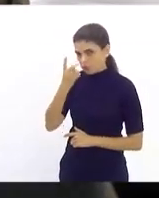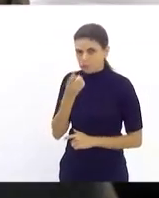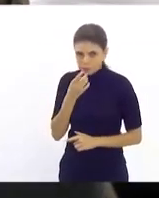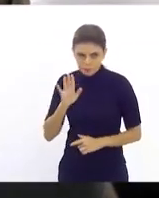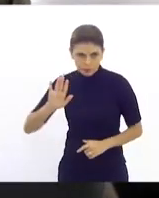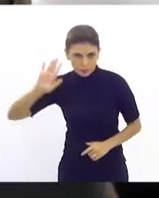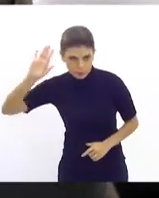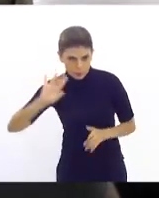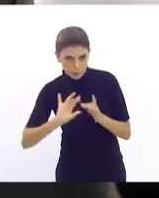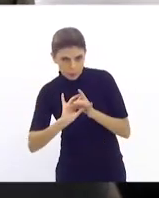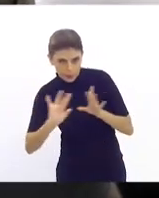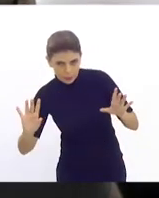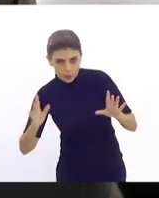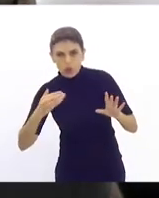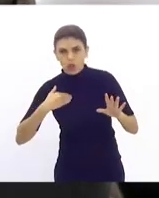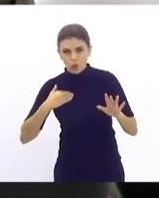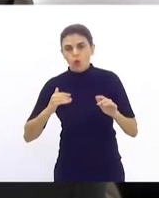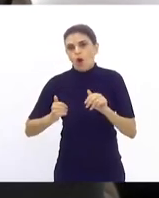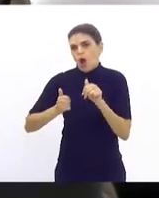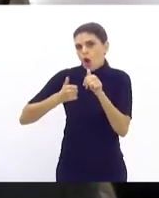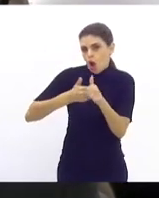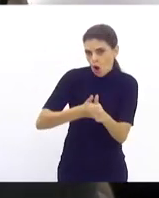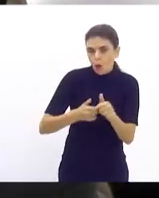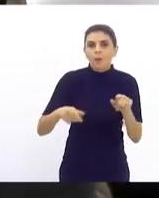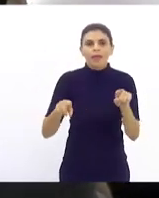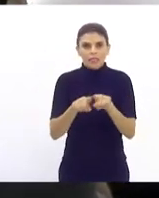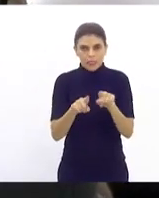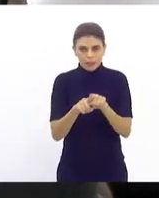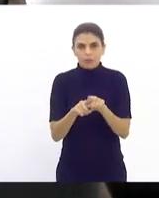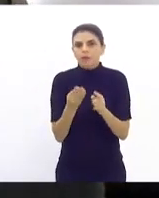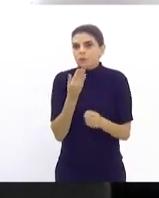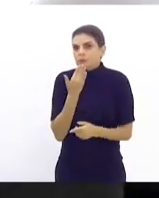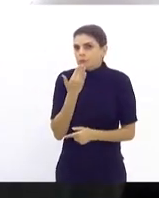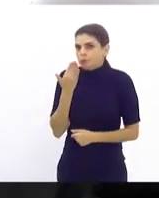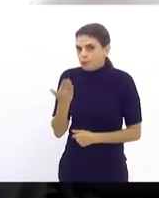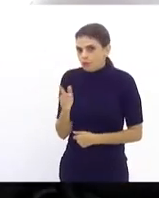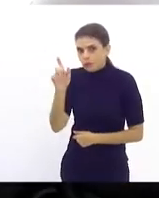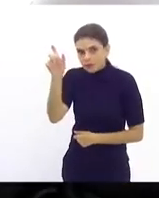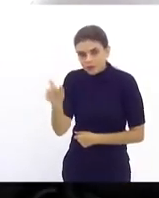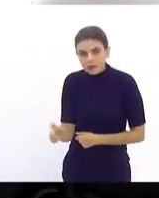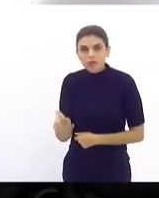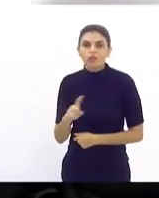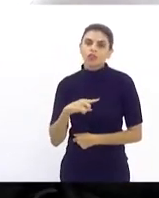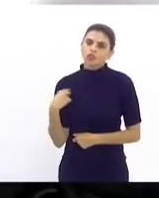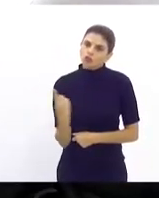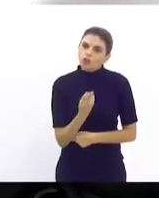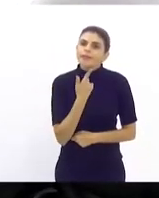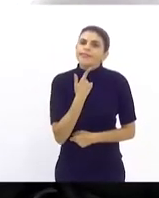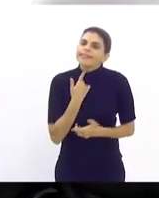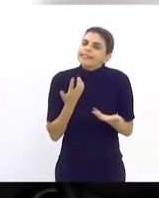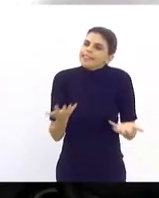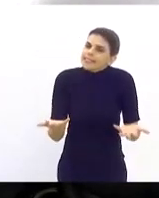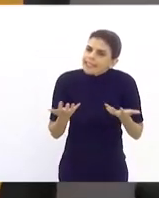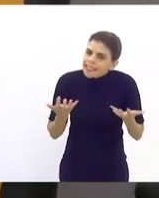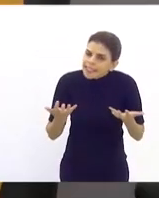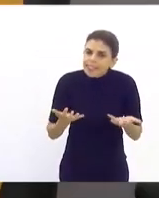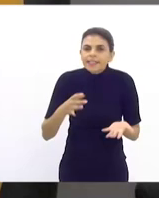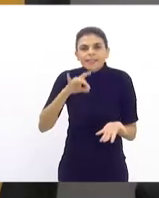rapidamente, na verdade vou acompanhar também o encaminhamento de Vossa Excelência, mas queria, na verdade, fazer assim, uma